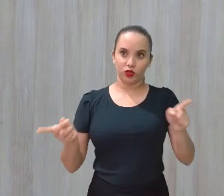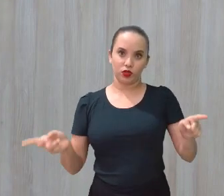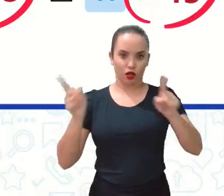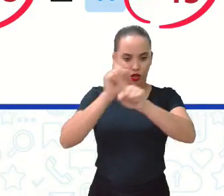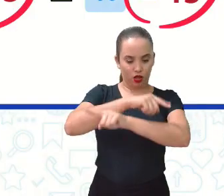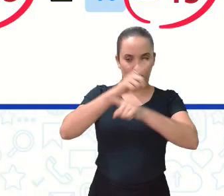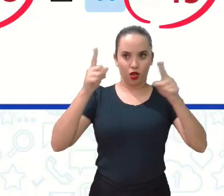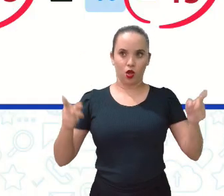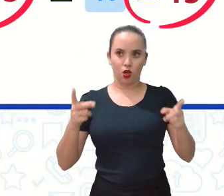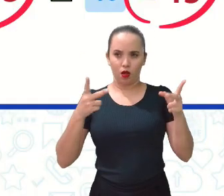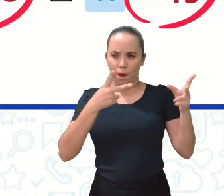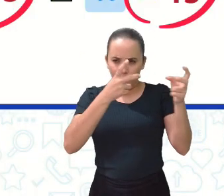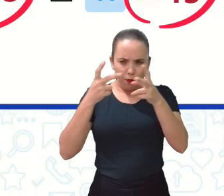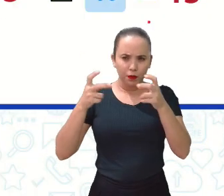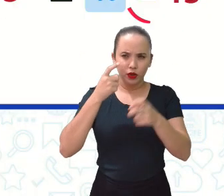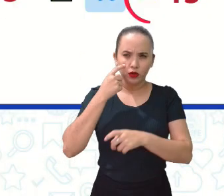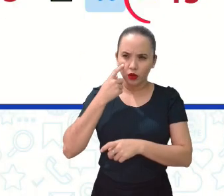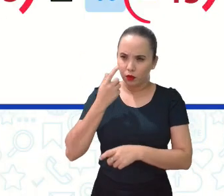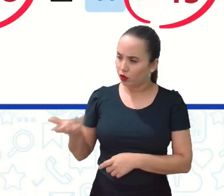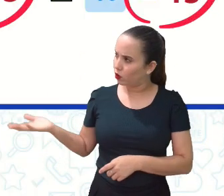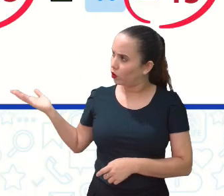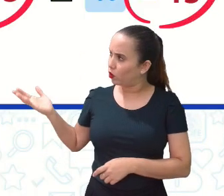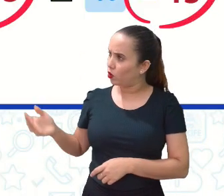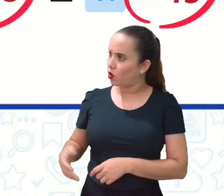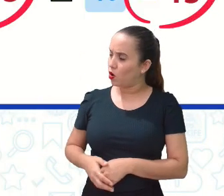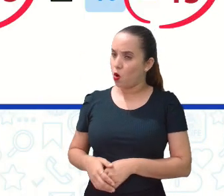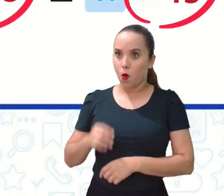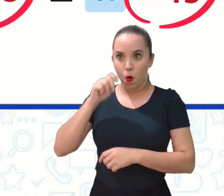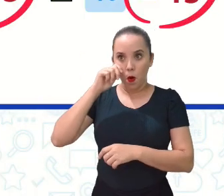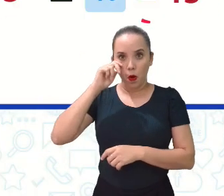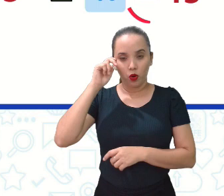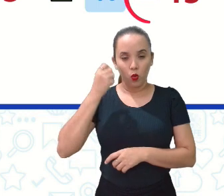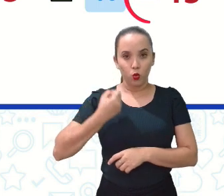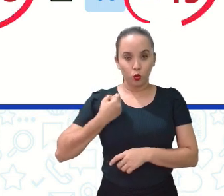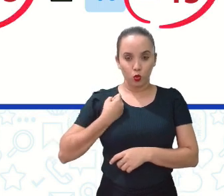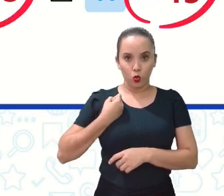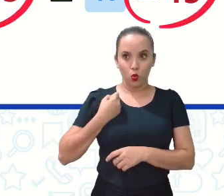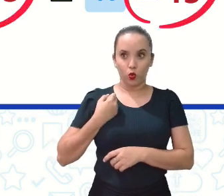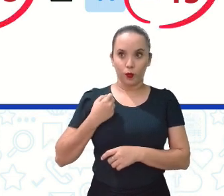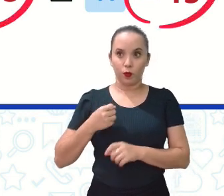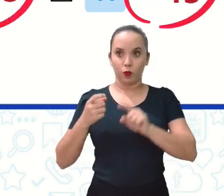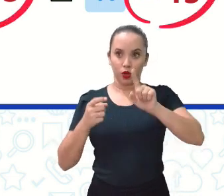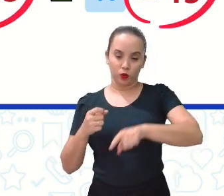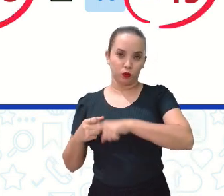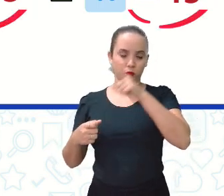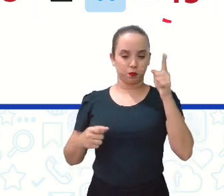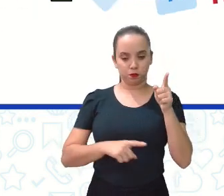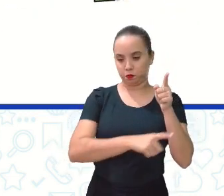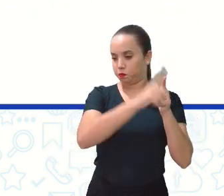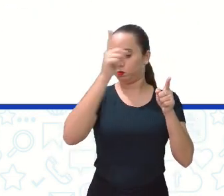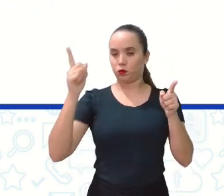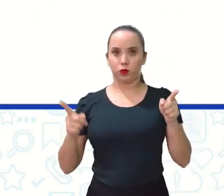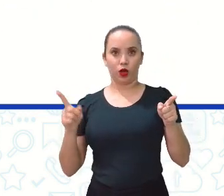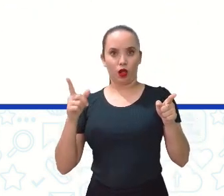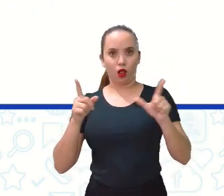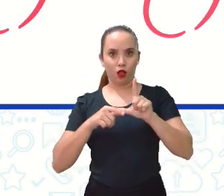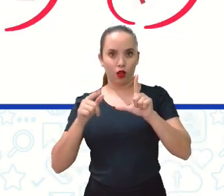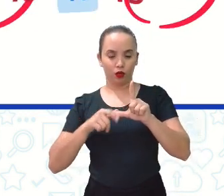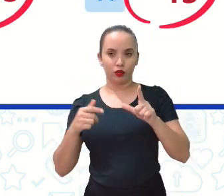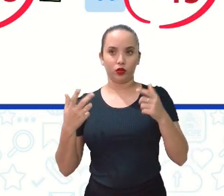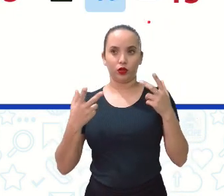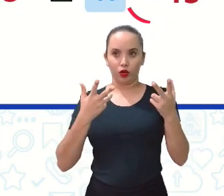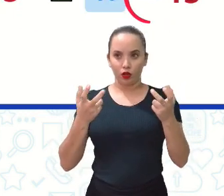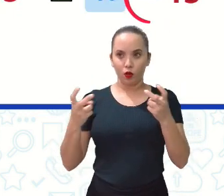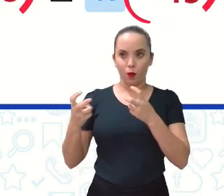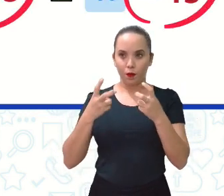aí, observe que eu vou ficar aqui, ó, ou seja, passando uma letra para um lado e o número para o outro. Feito isso,